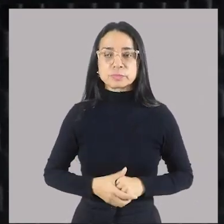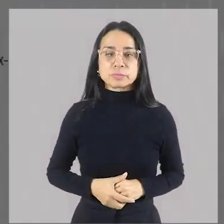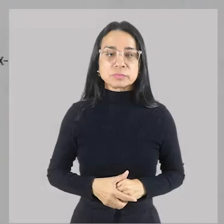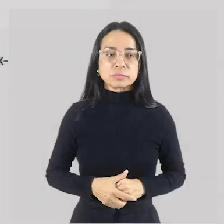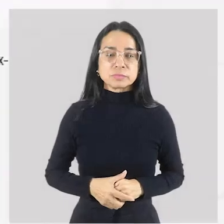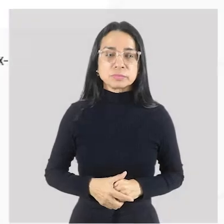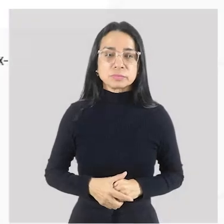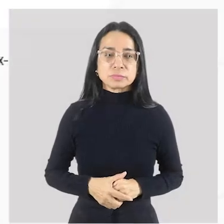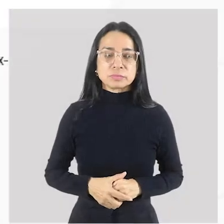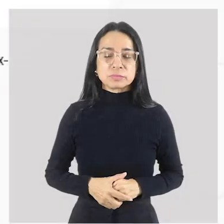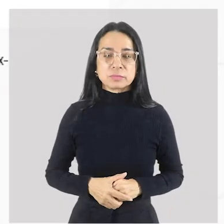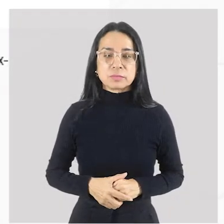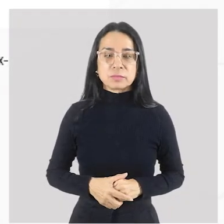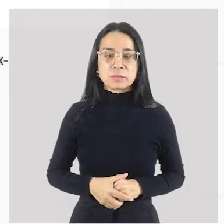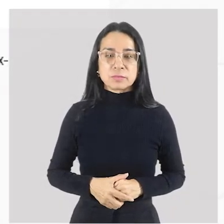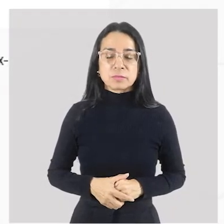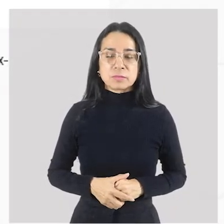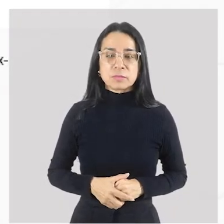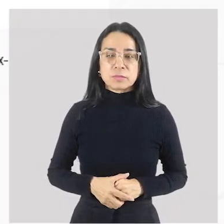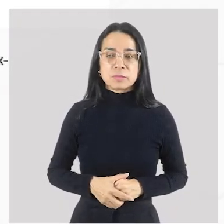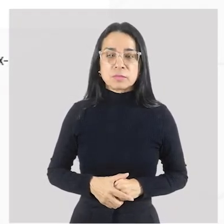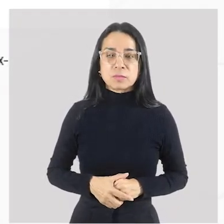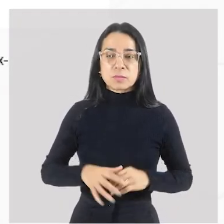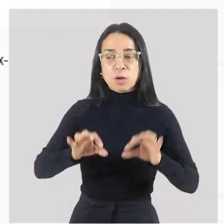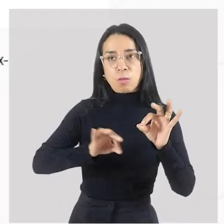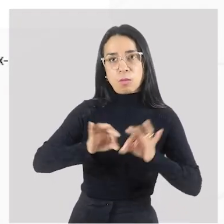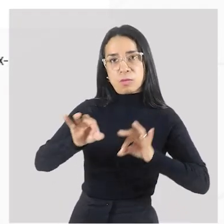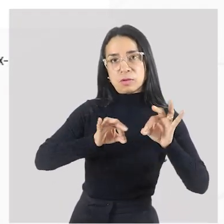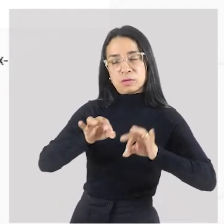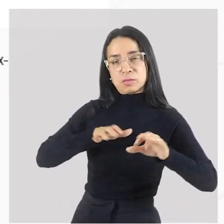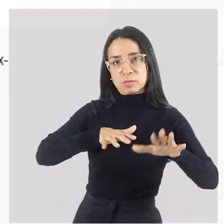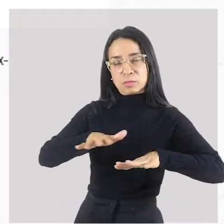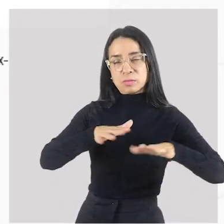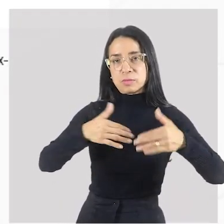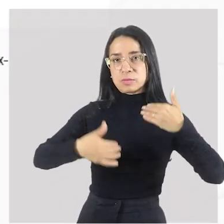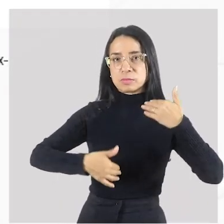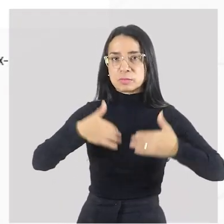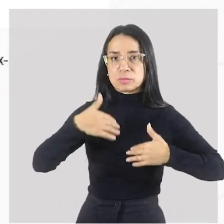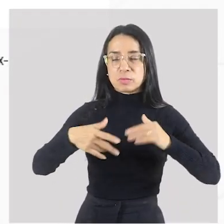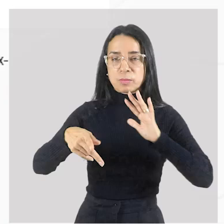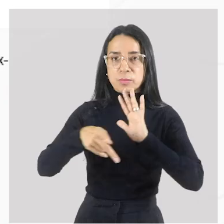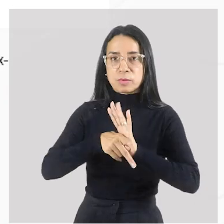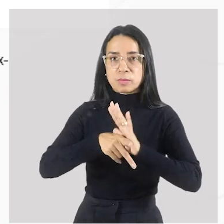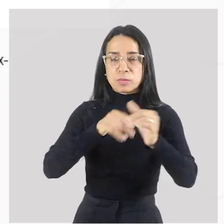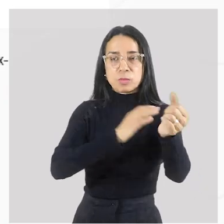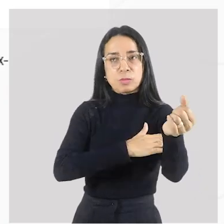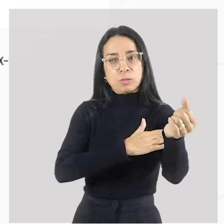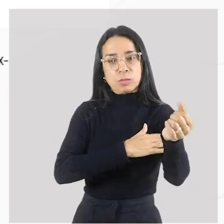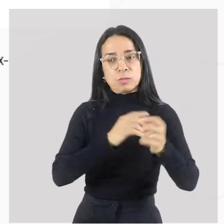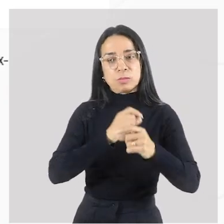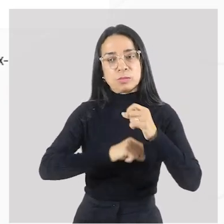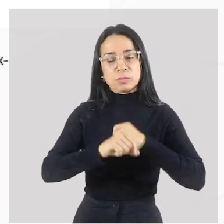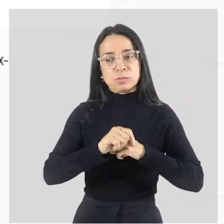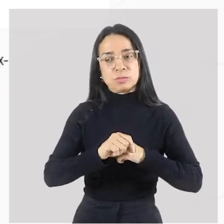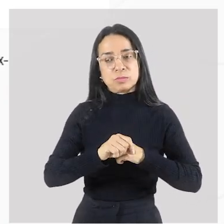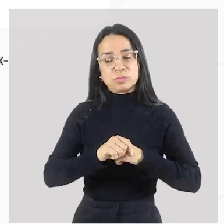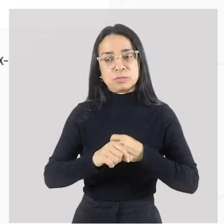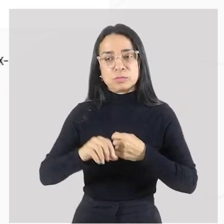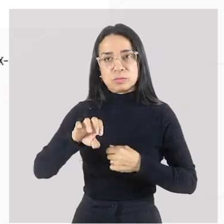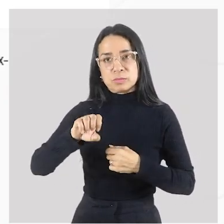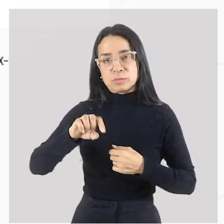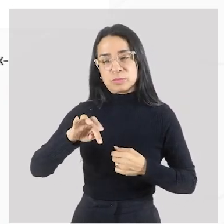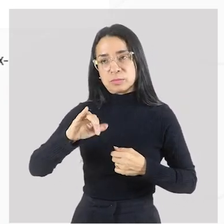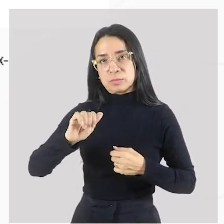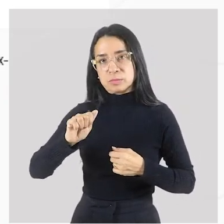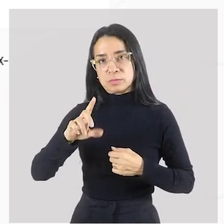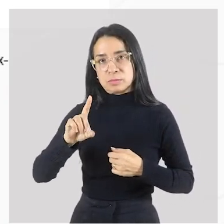Produção de movimentos corporais, certo? Então, em específico, o músculo estriado esquelético tem